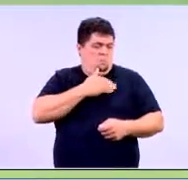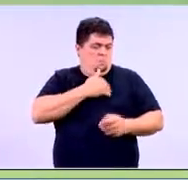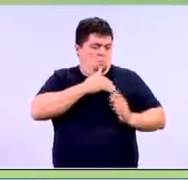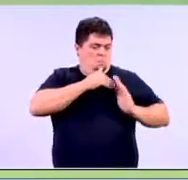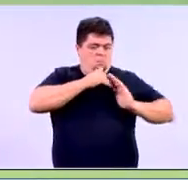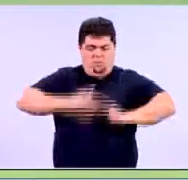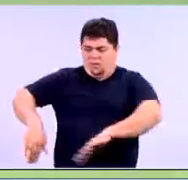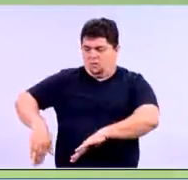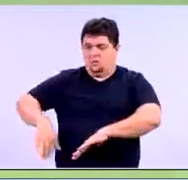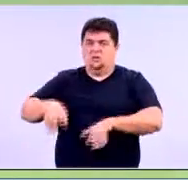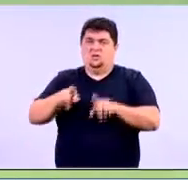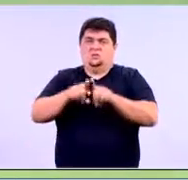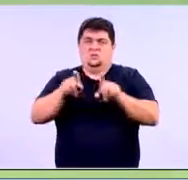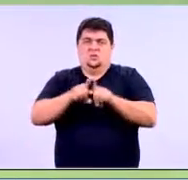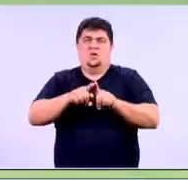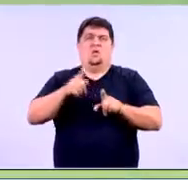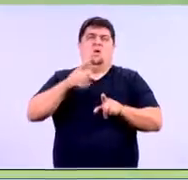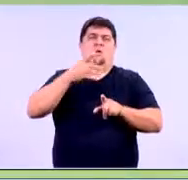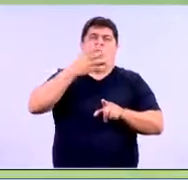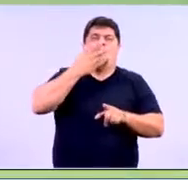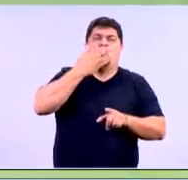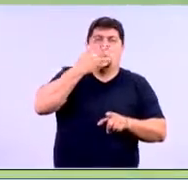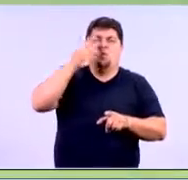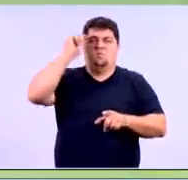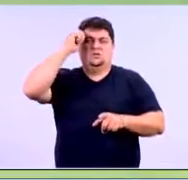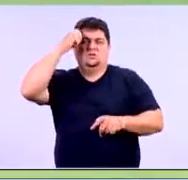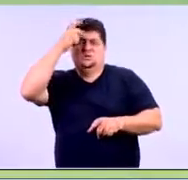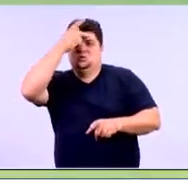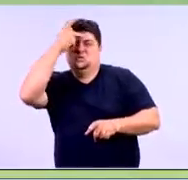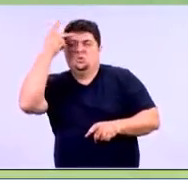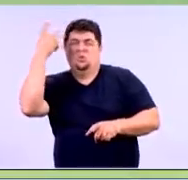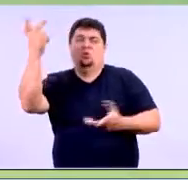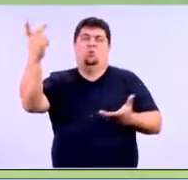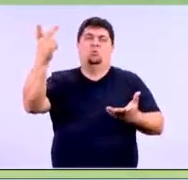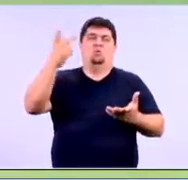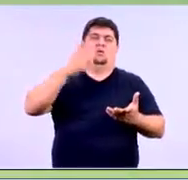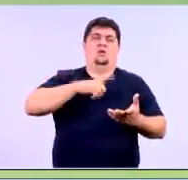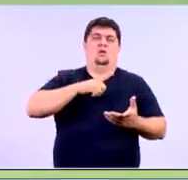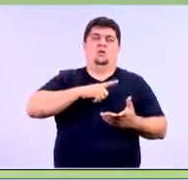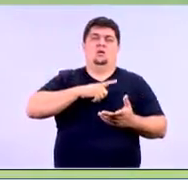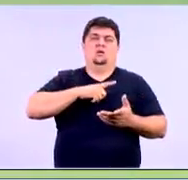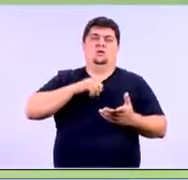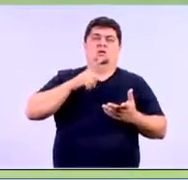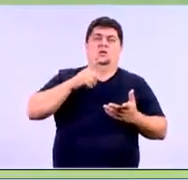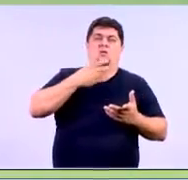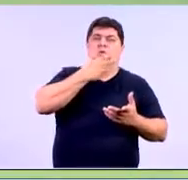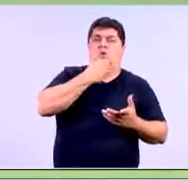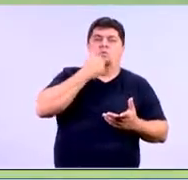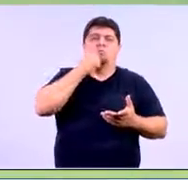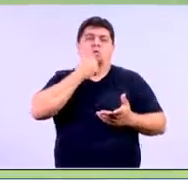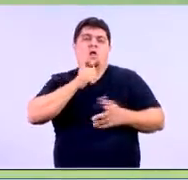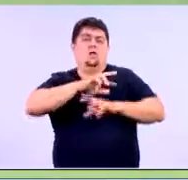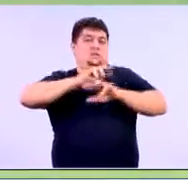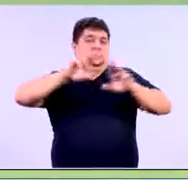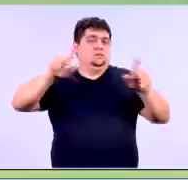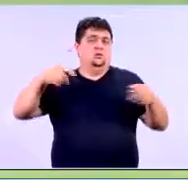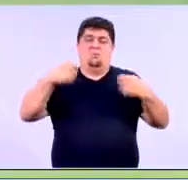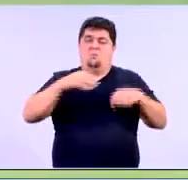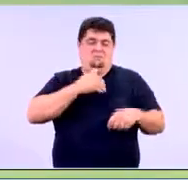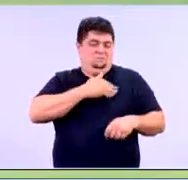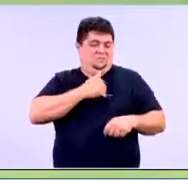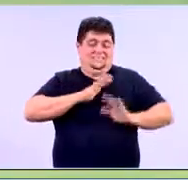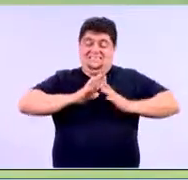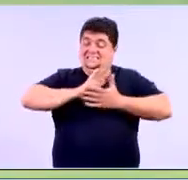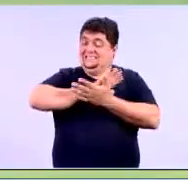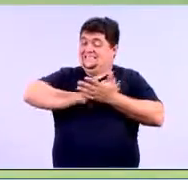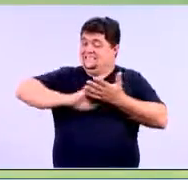origem, raça, sexo, cor, idade e quaisquer outras formas de discriminação. Portanto,